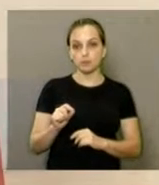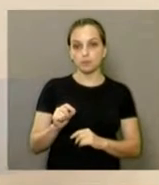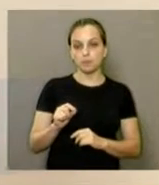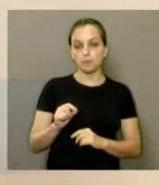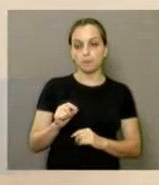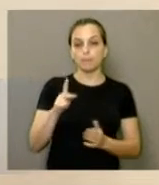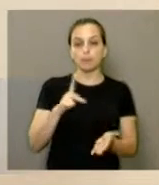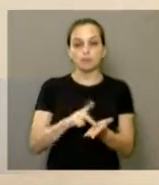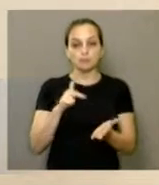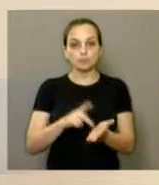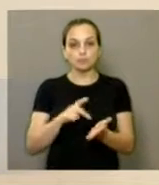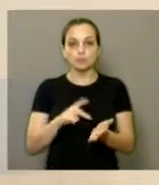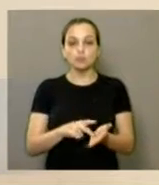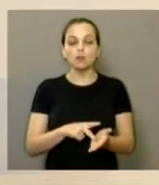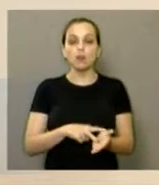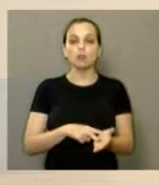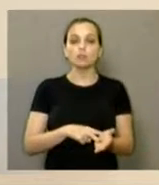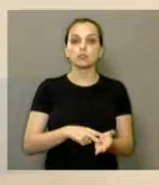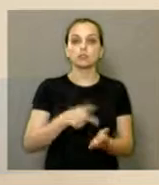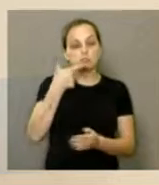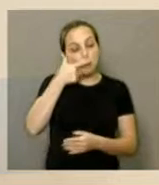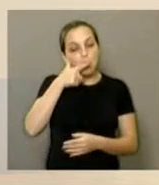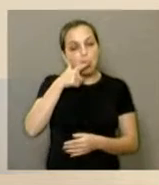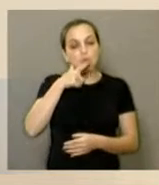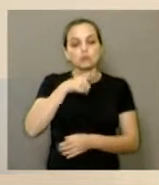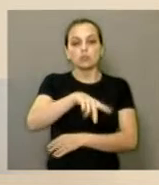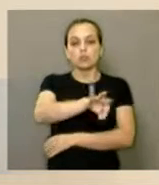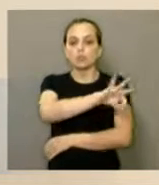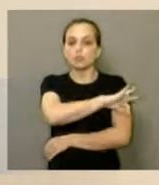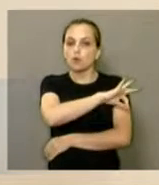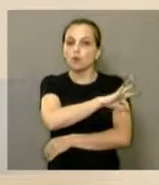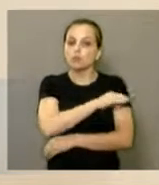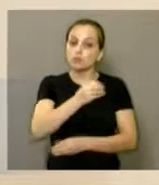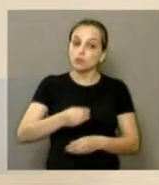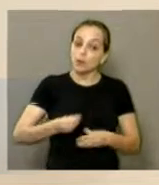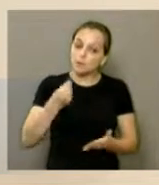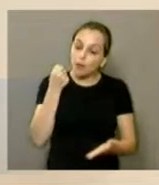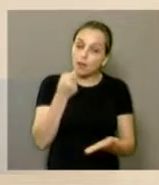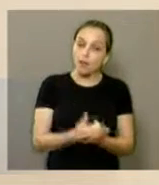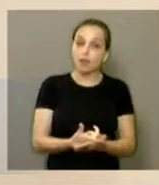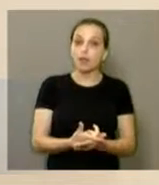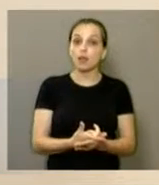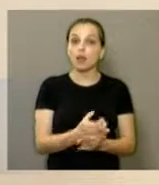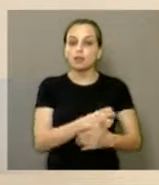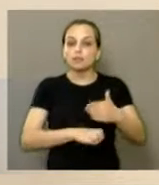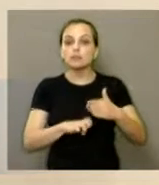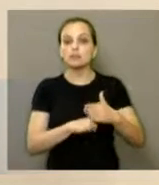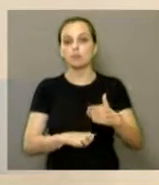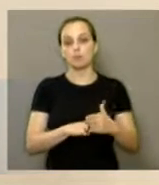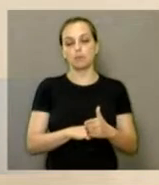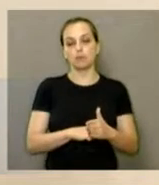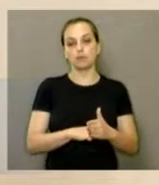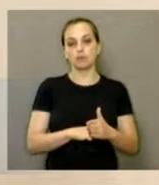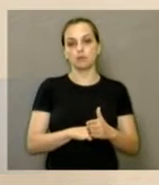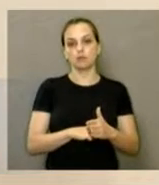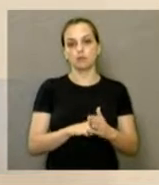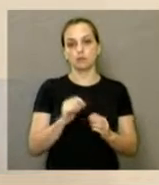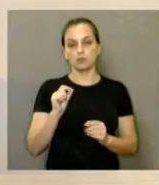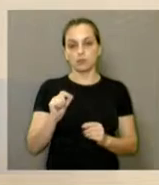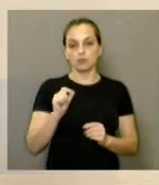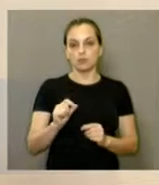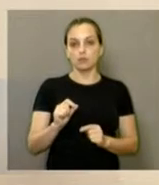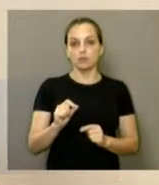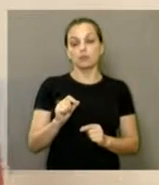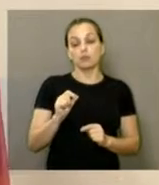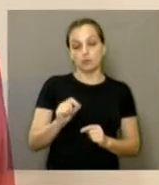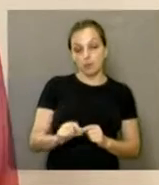real impossibilidade da prefeitura pagar os seus fornecedores e pagar os seus compromissos. Então,